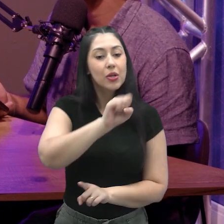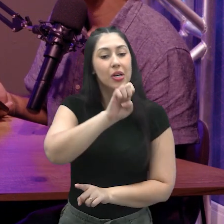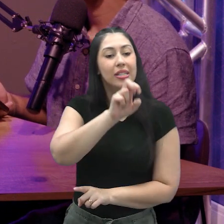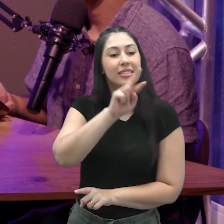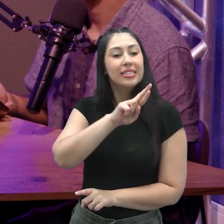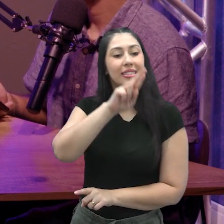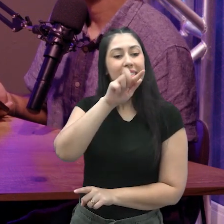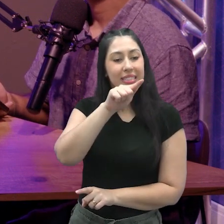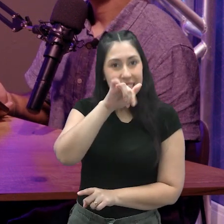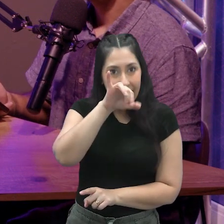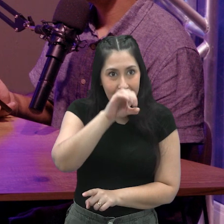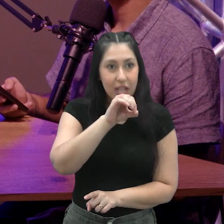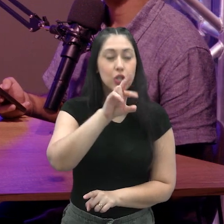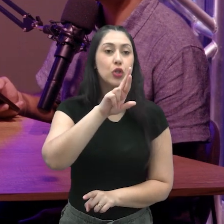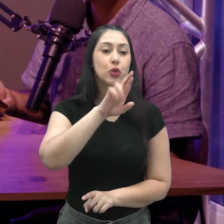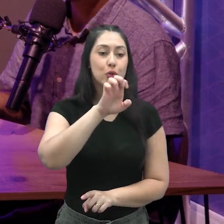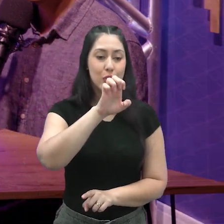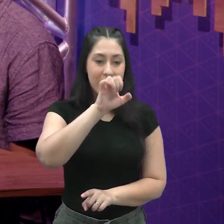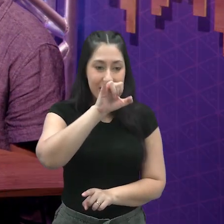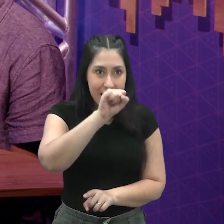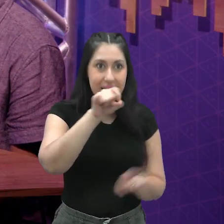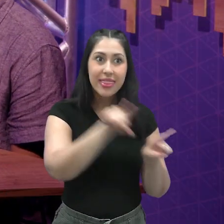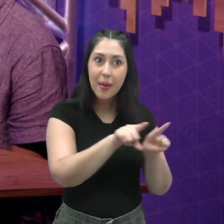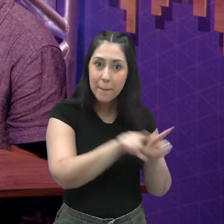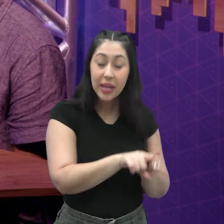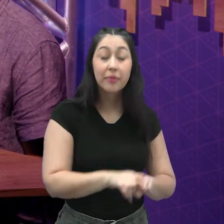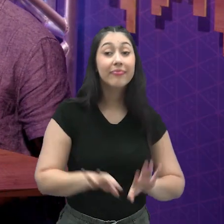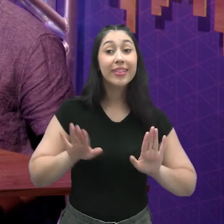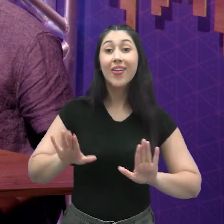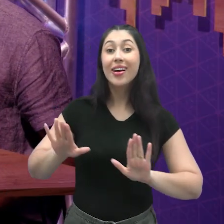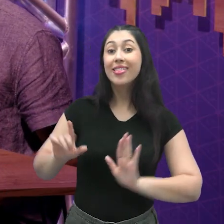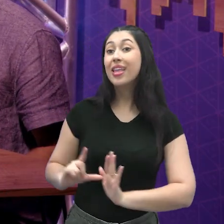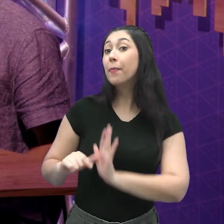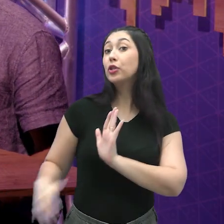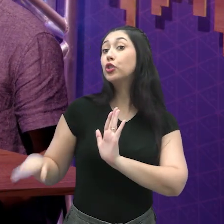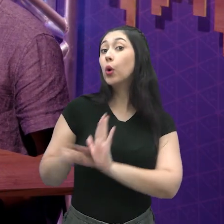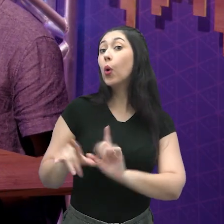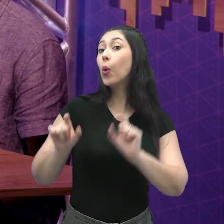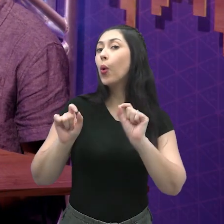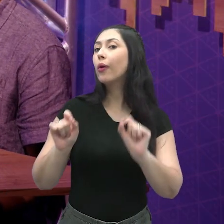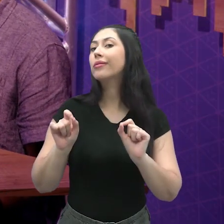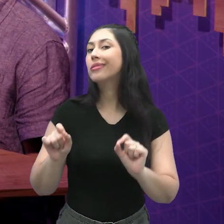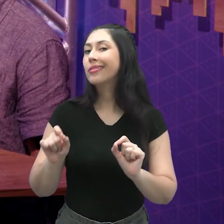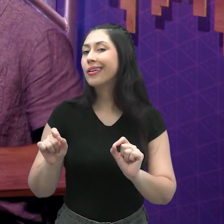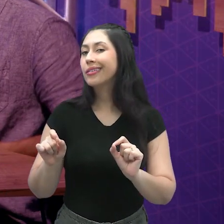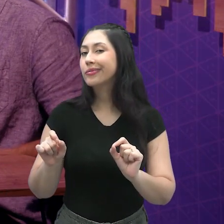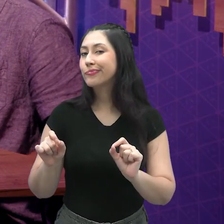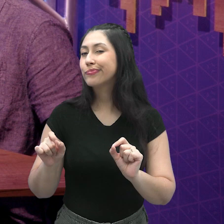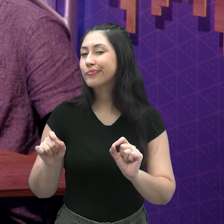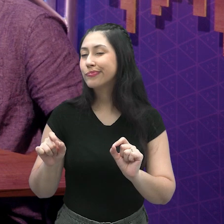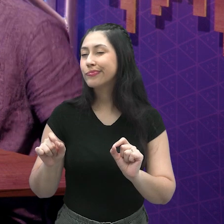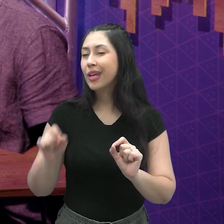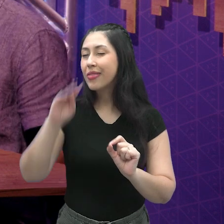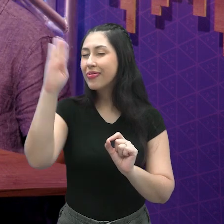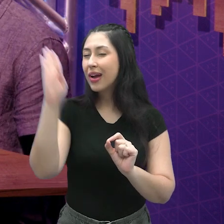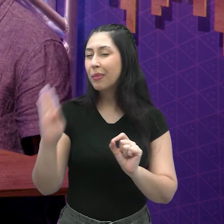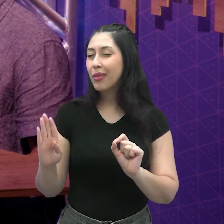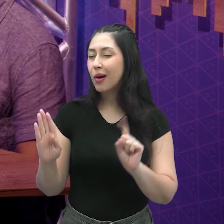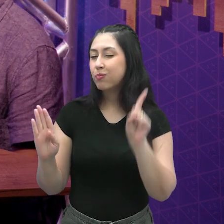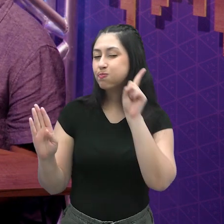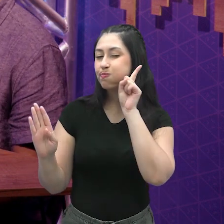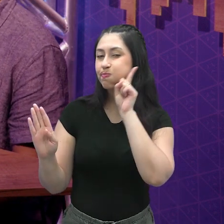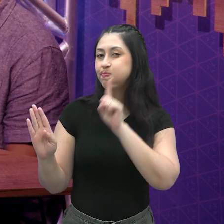isso na década de 60. Sim. E aí chegou o que no Brasil? Uma